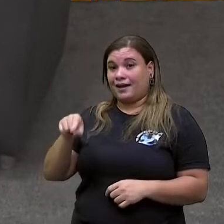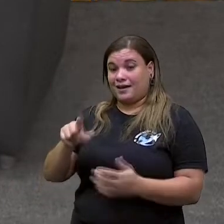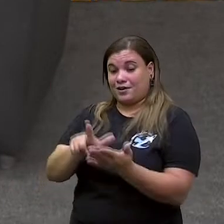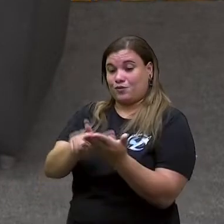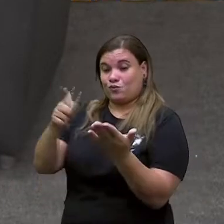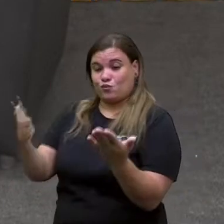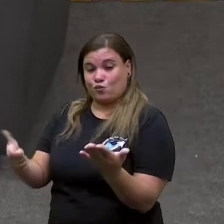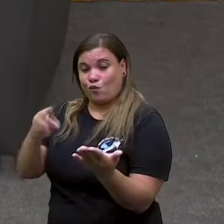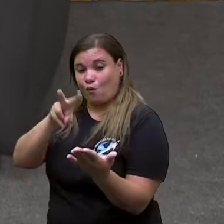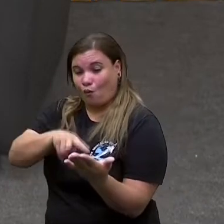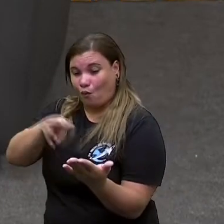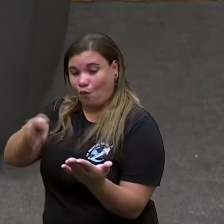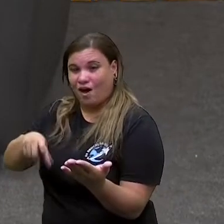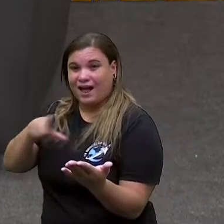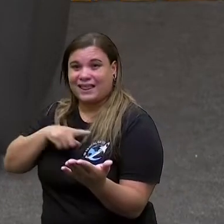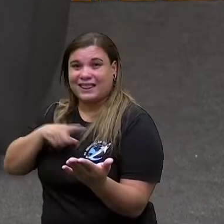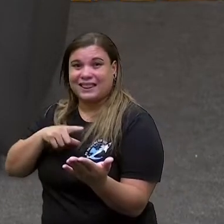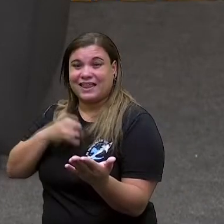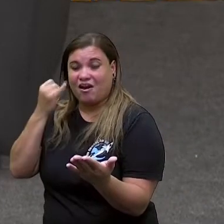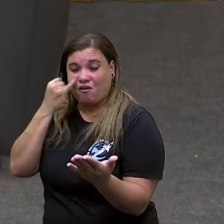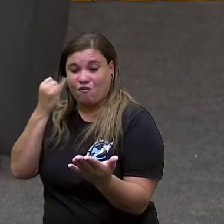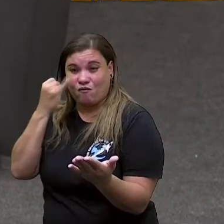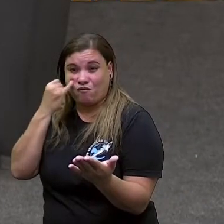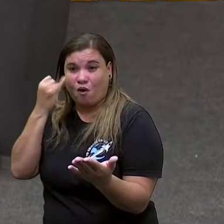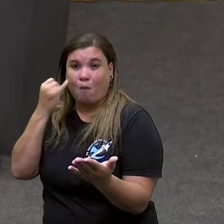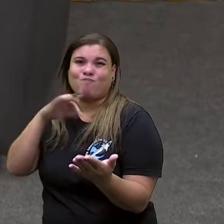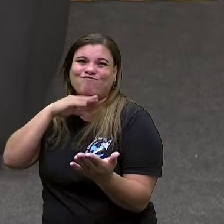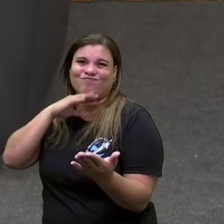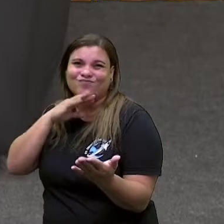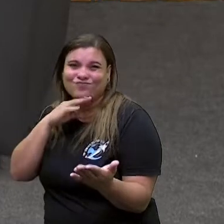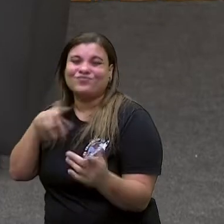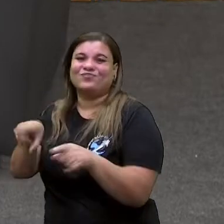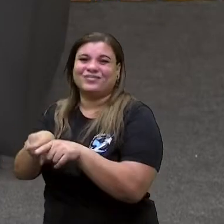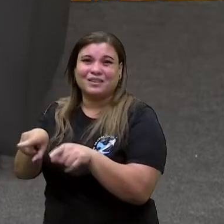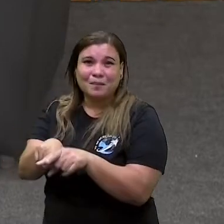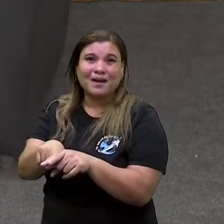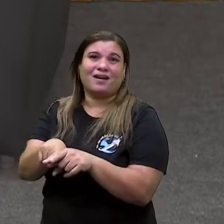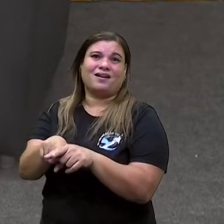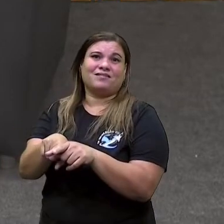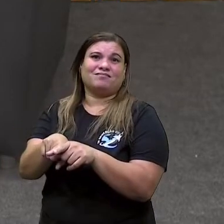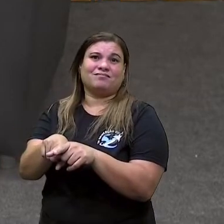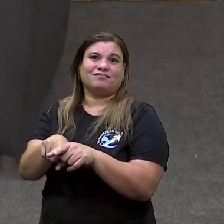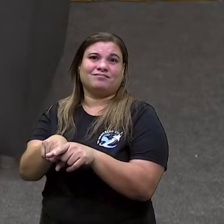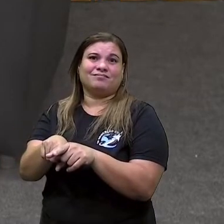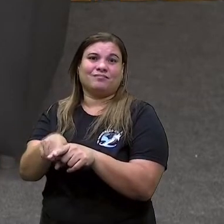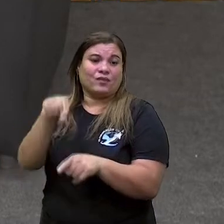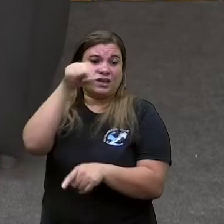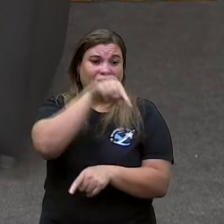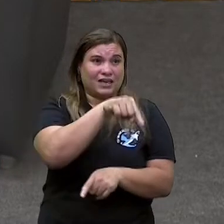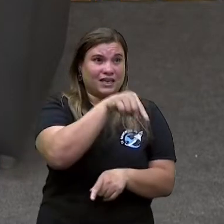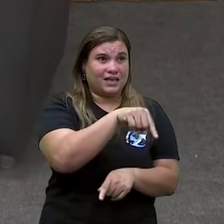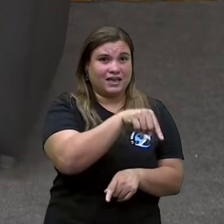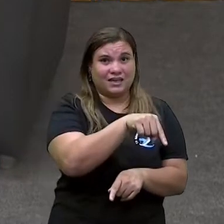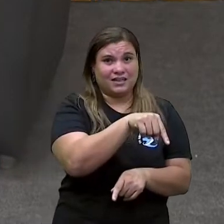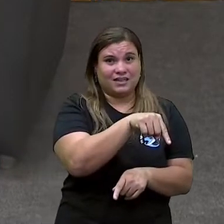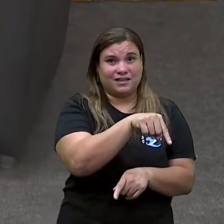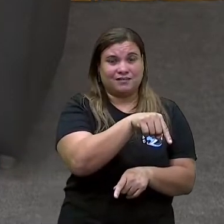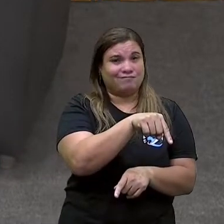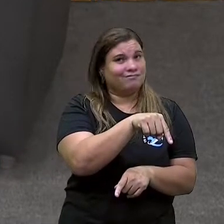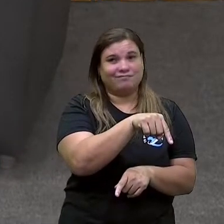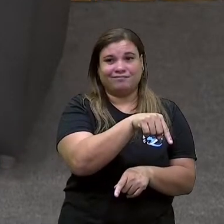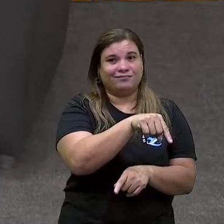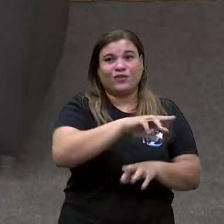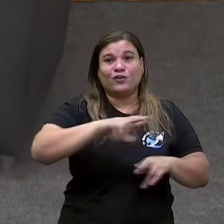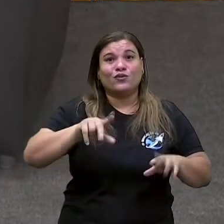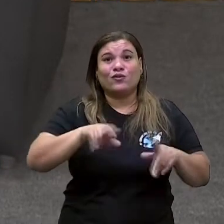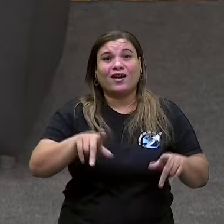Então, o estresse é o mal do século. Adrenalina, os hormônios são jogados na corrente sanguínea todo dia. Então, se você